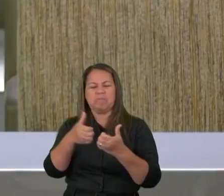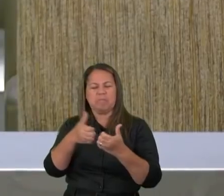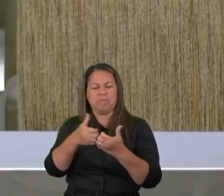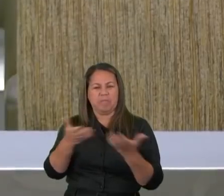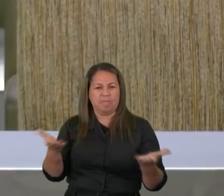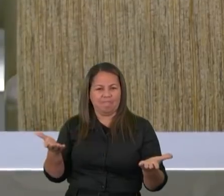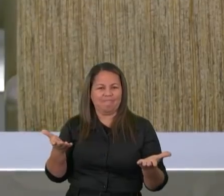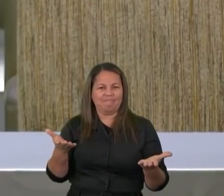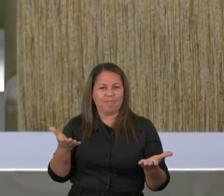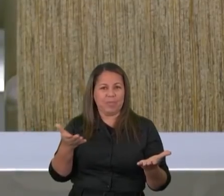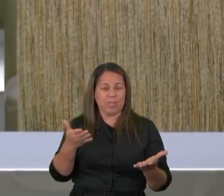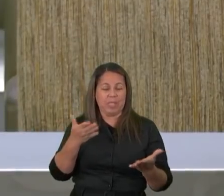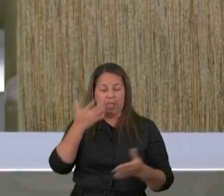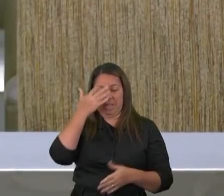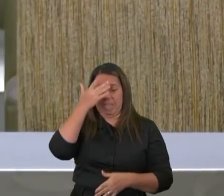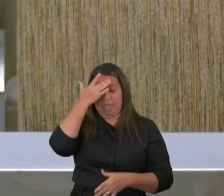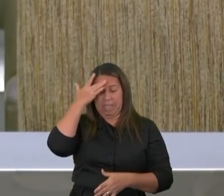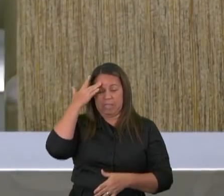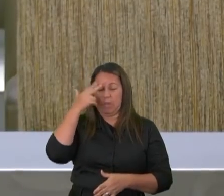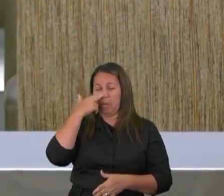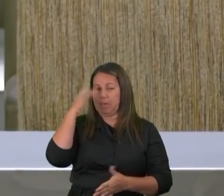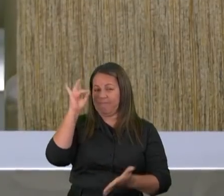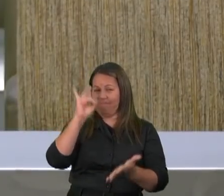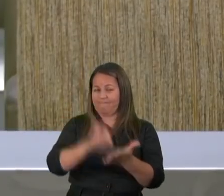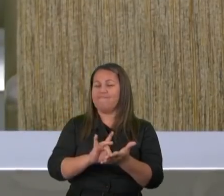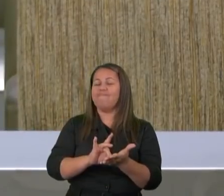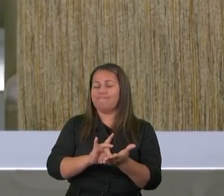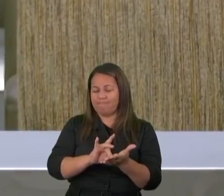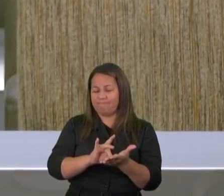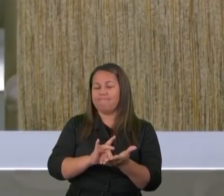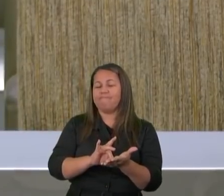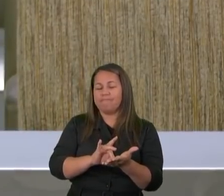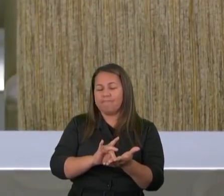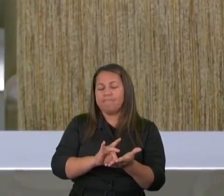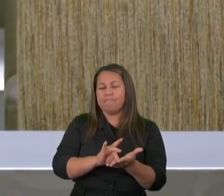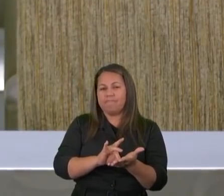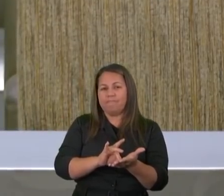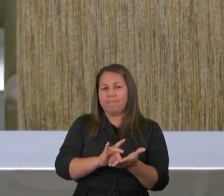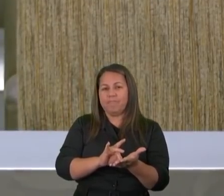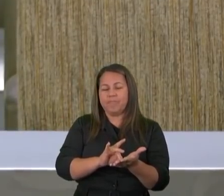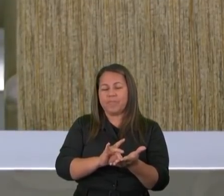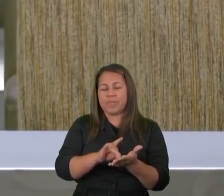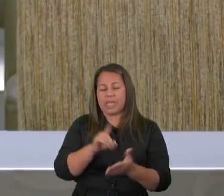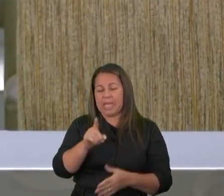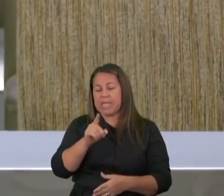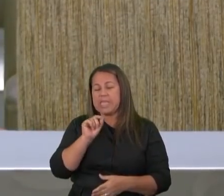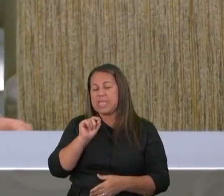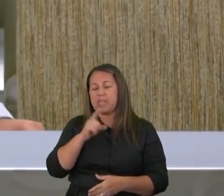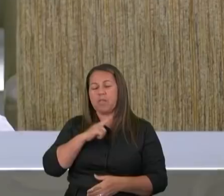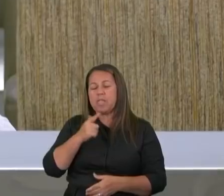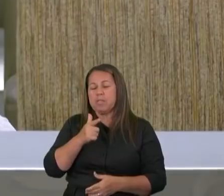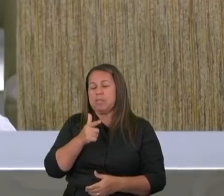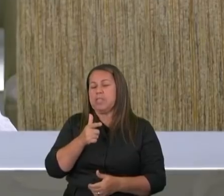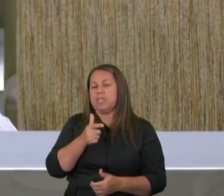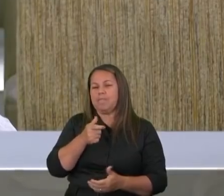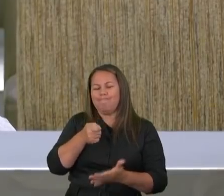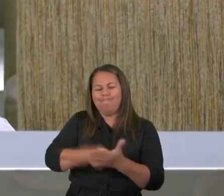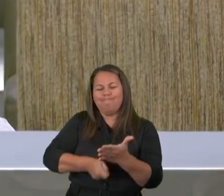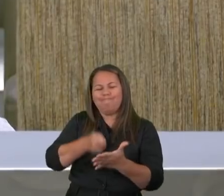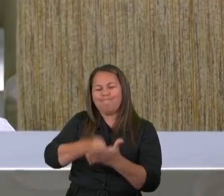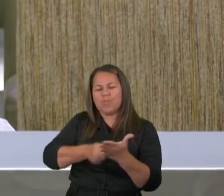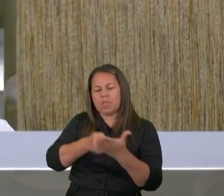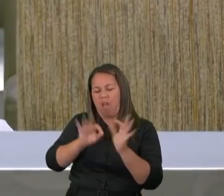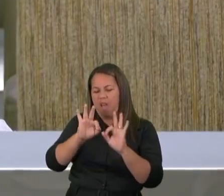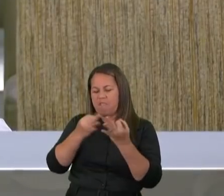a minha igreja, para que o rio não alcance a família do meu servo. Deus